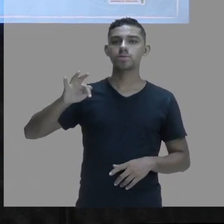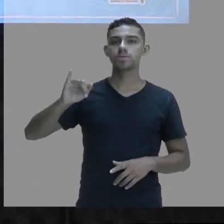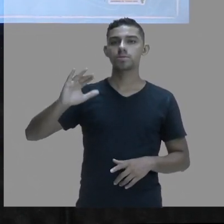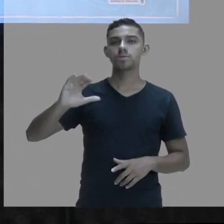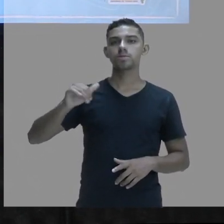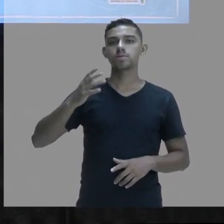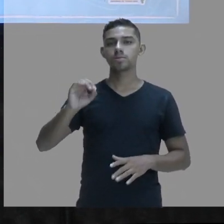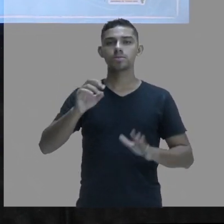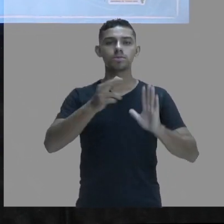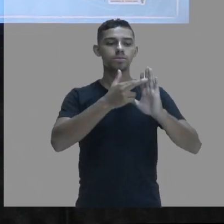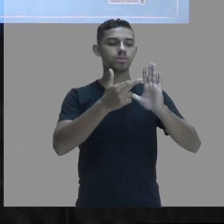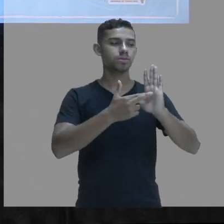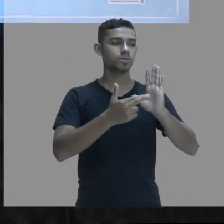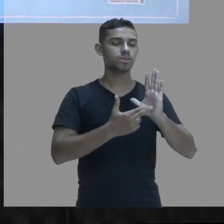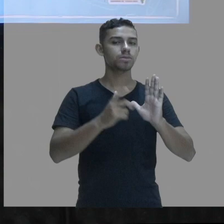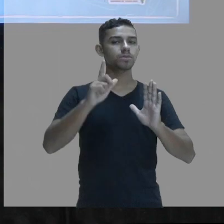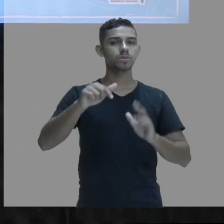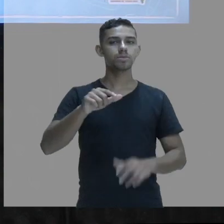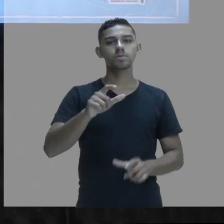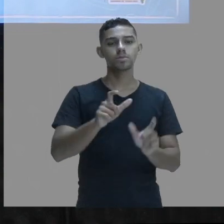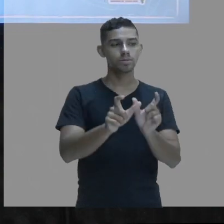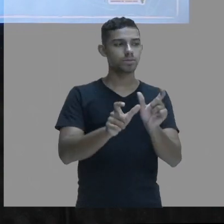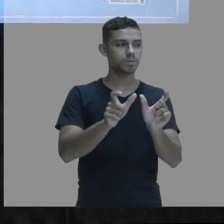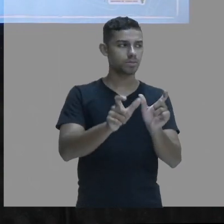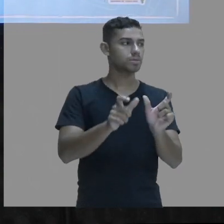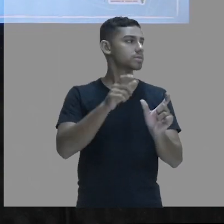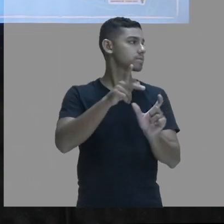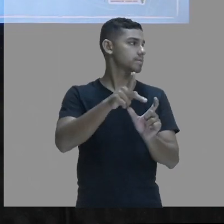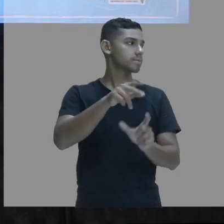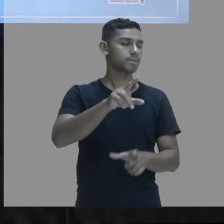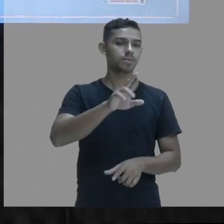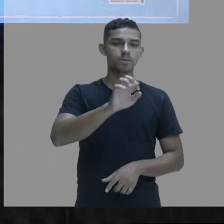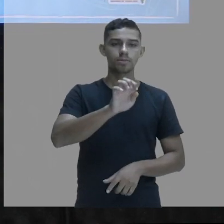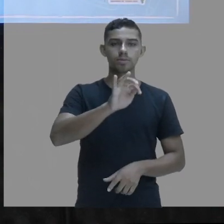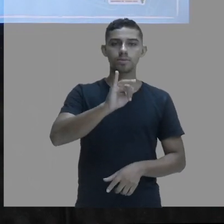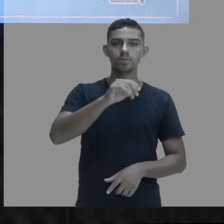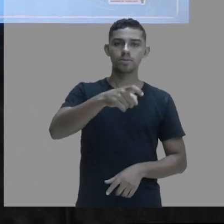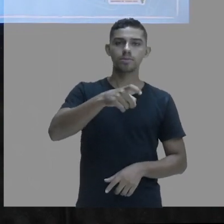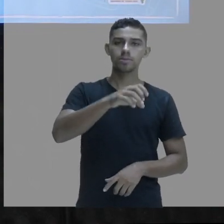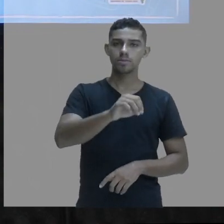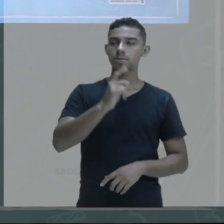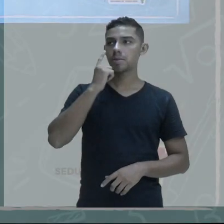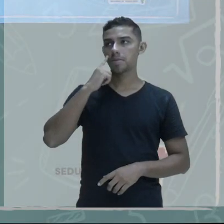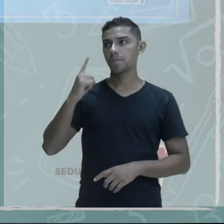prefixo, que vai indicar a quantidade de carbonos, mais a terminação ino.